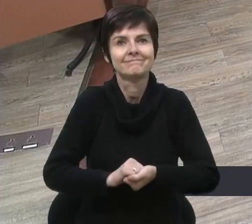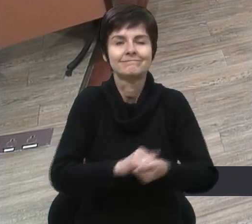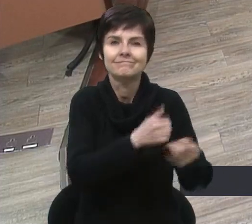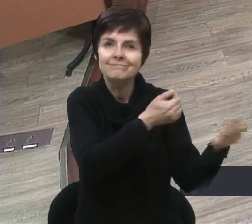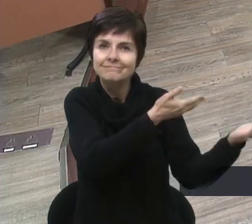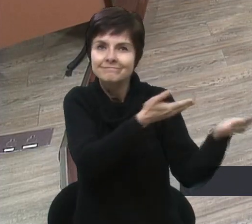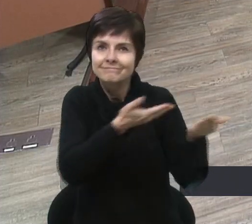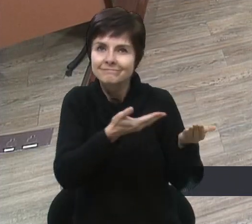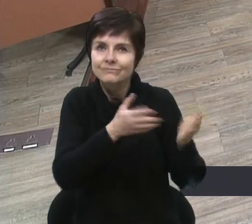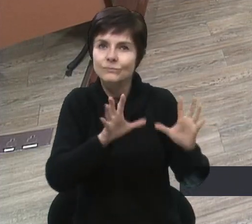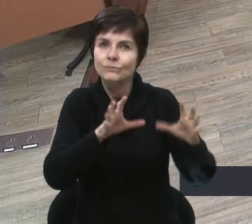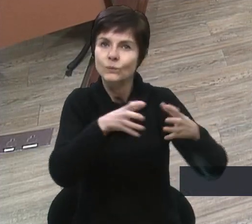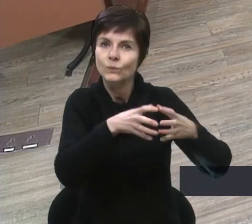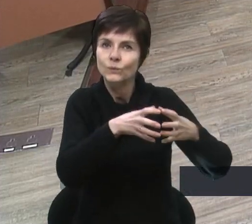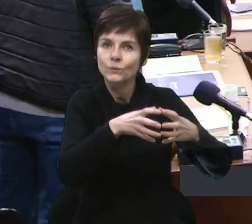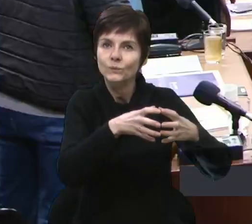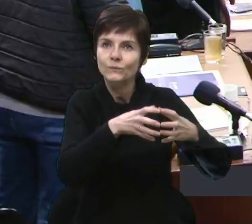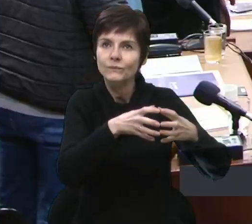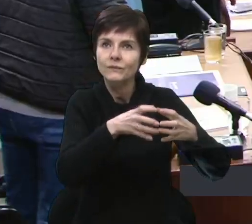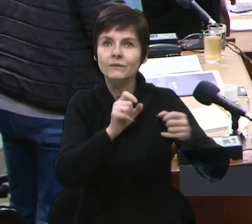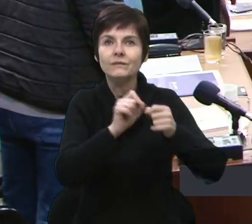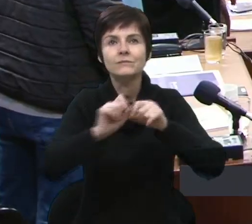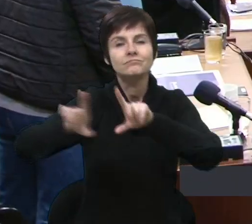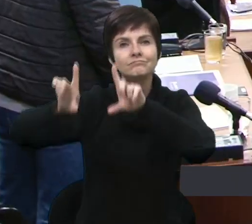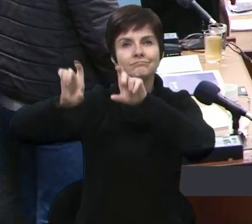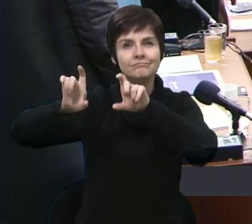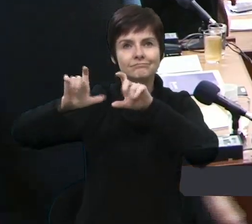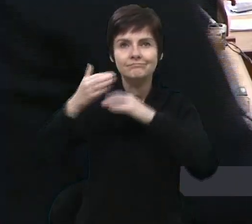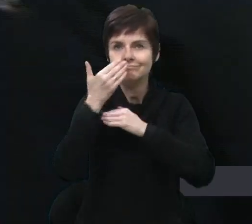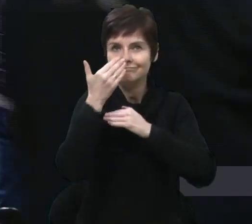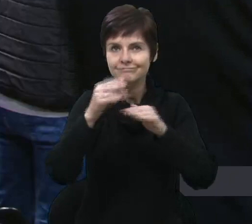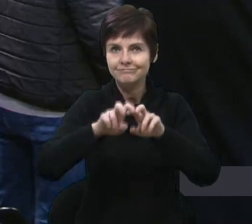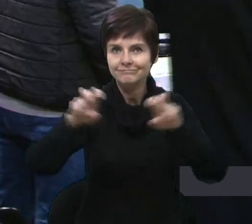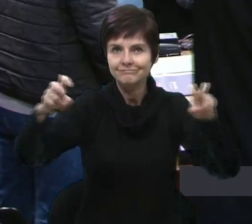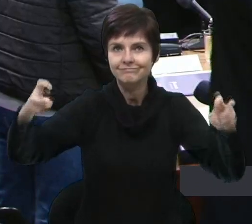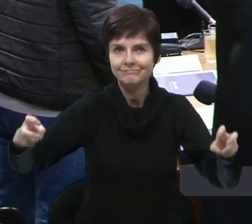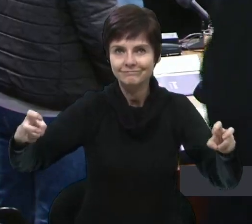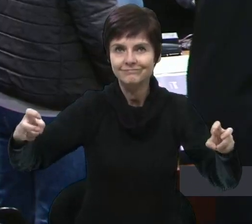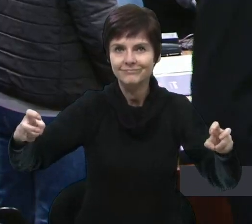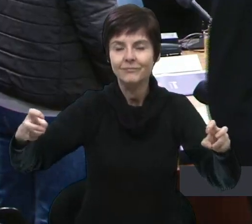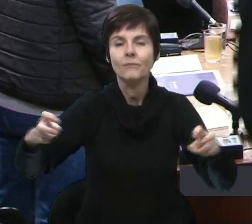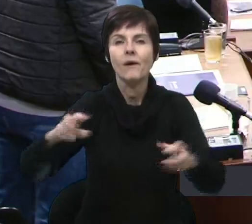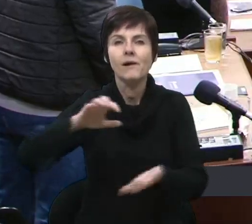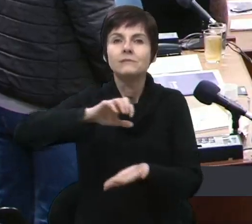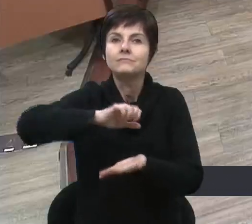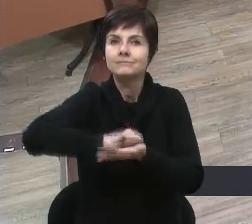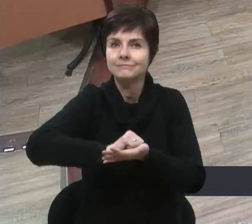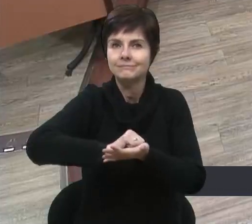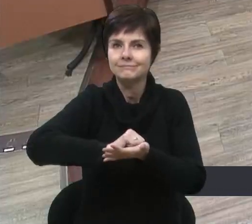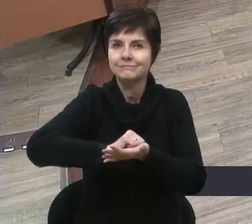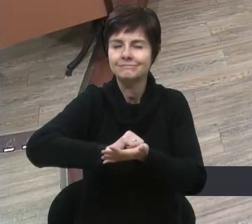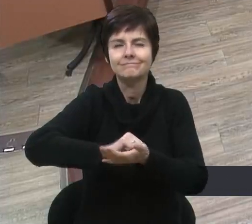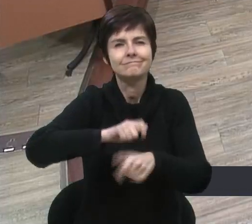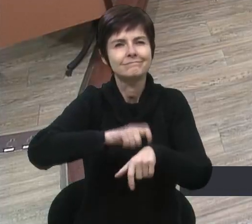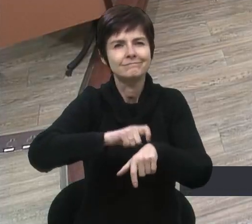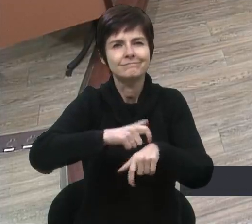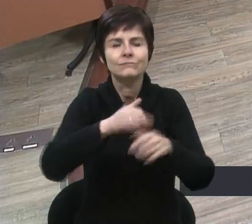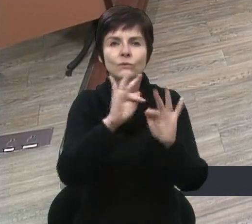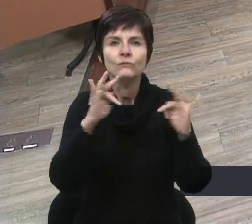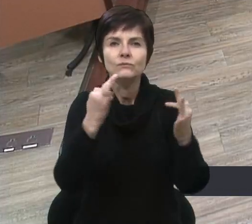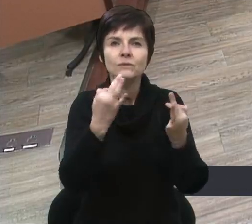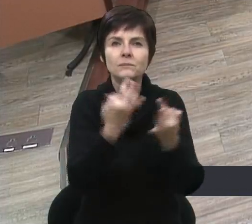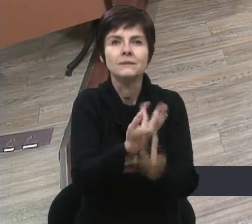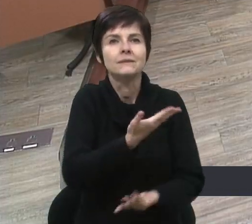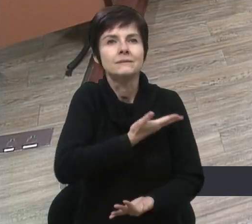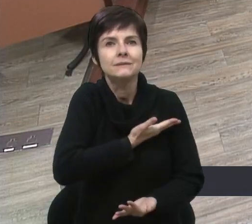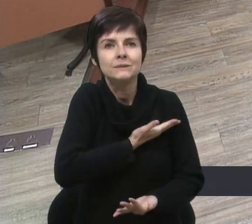convidar todos para que a gente faça uma foto aqui na frente, registrar esse momento, familiares, a Fátima, o pessoal que